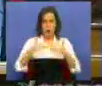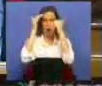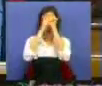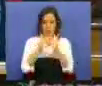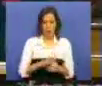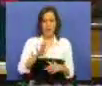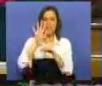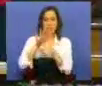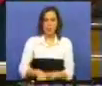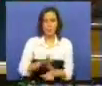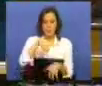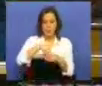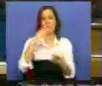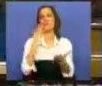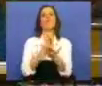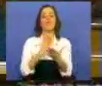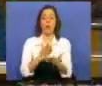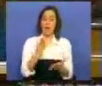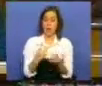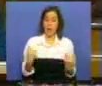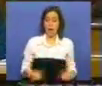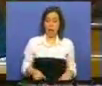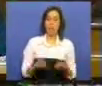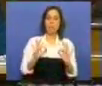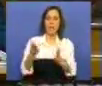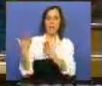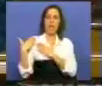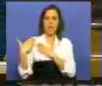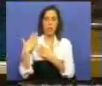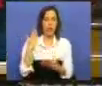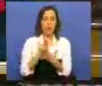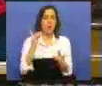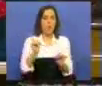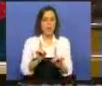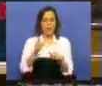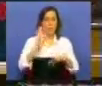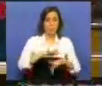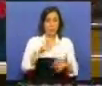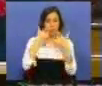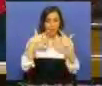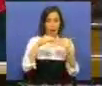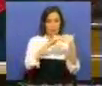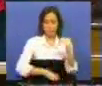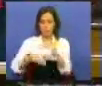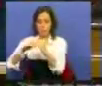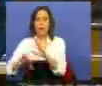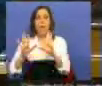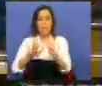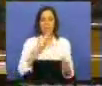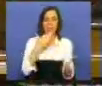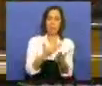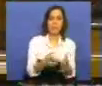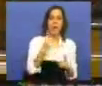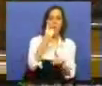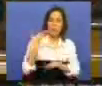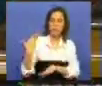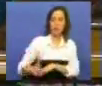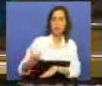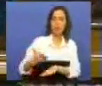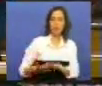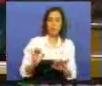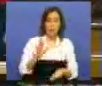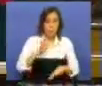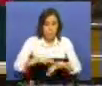discriminação dentro da escola. A escola que existe é responsável não apenas pela reprodução das desigualdades, mas pela produção de uma exclusão